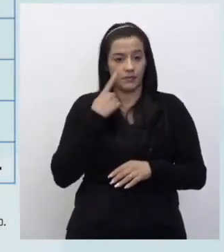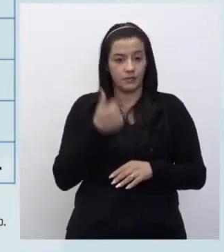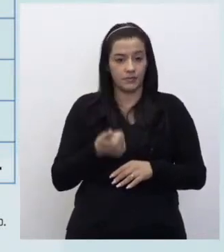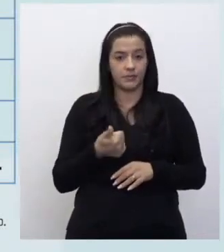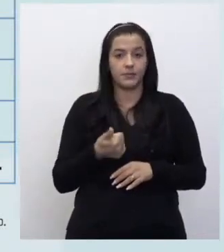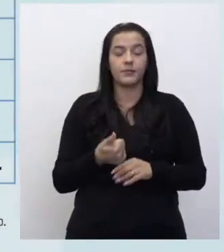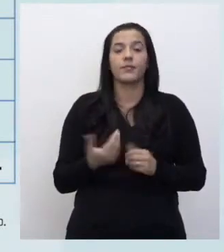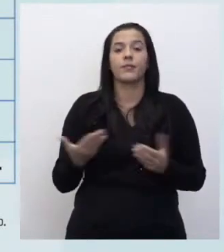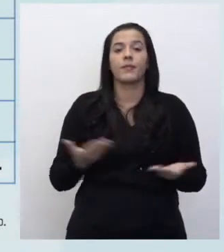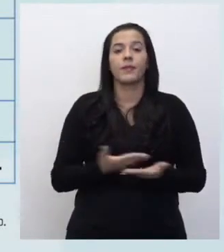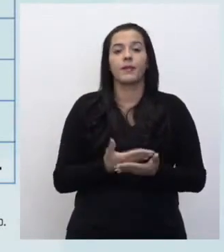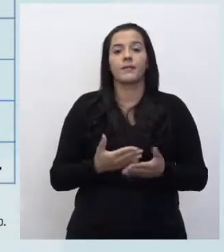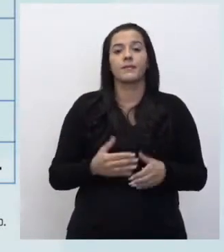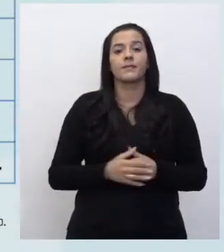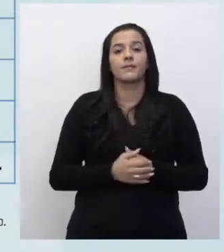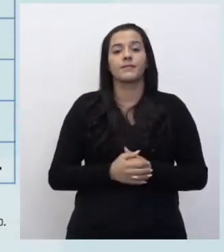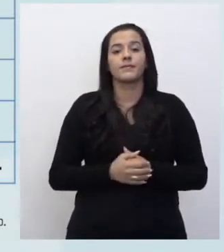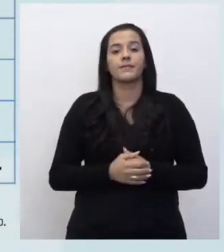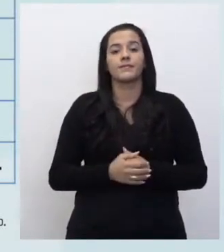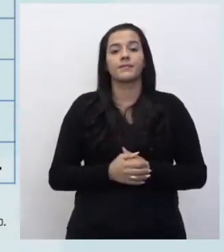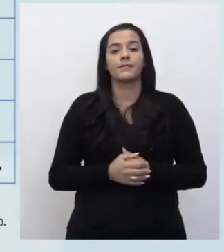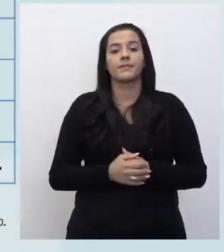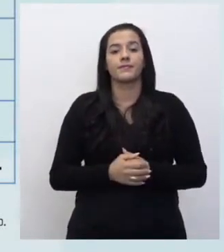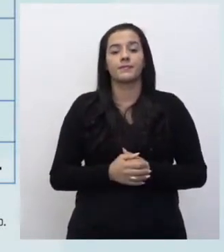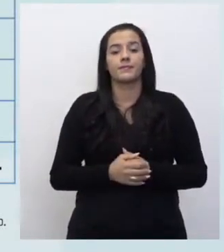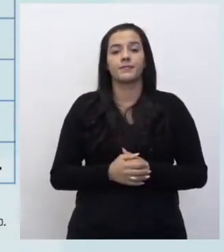ok? One minute, go there, have fun.